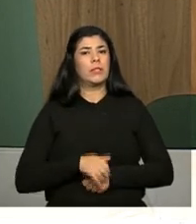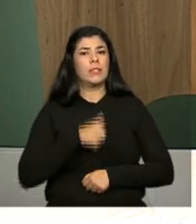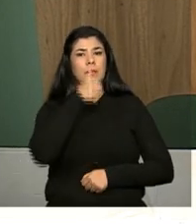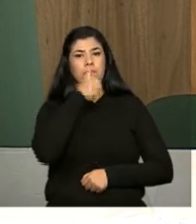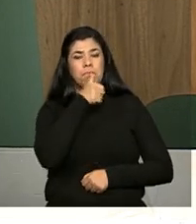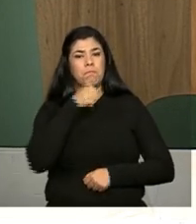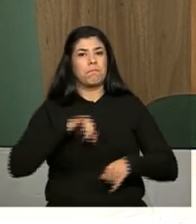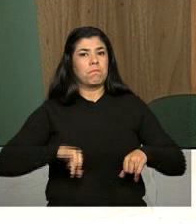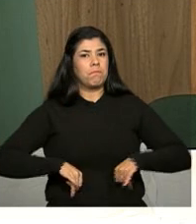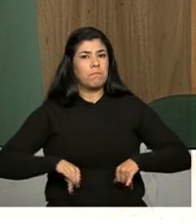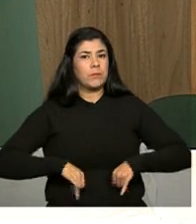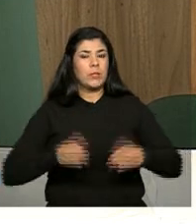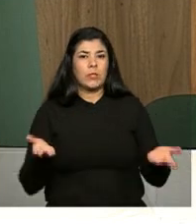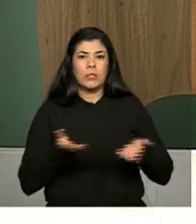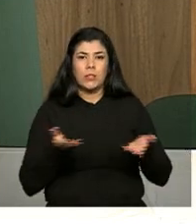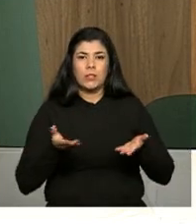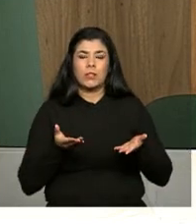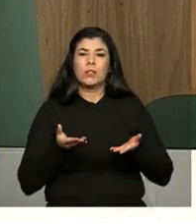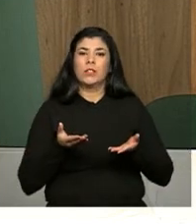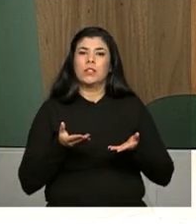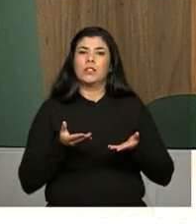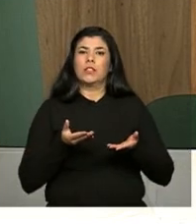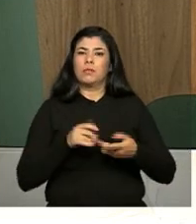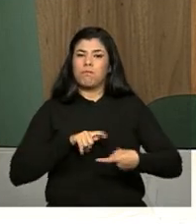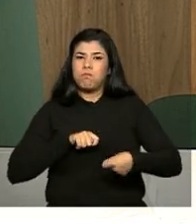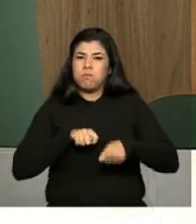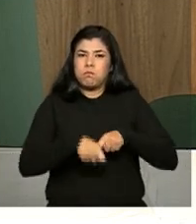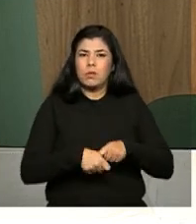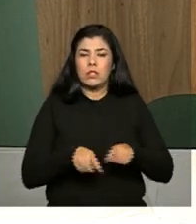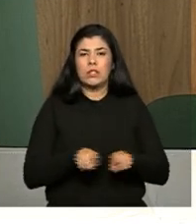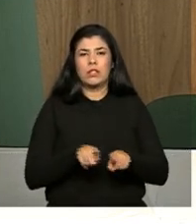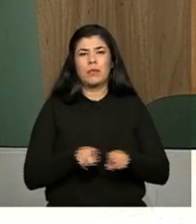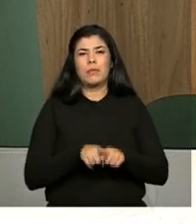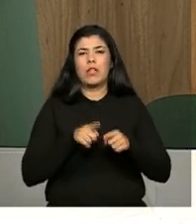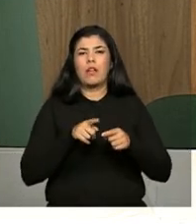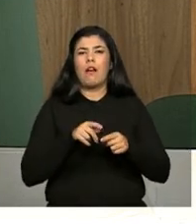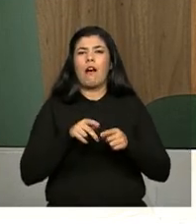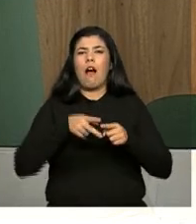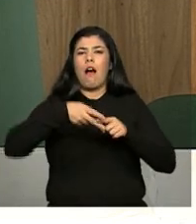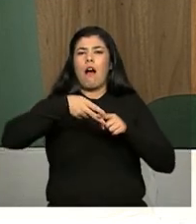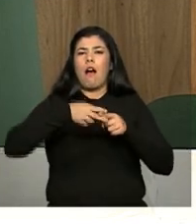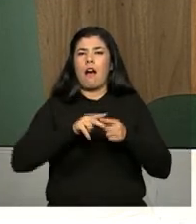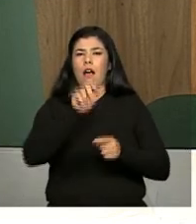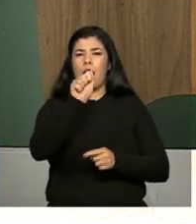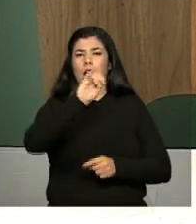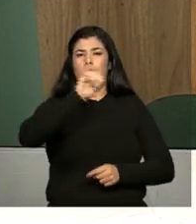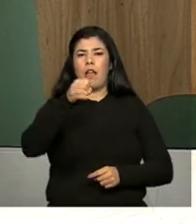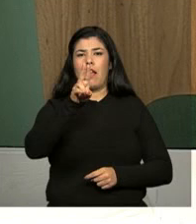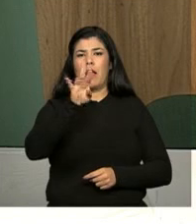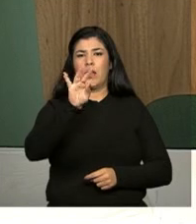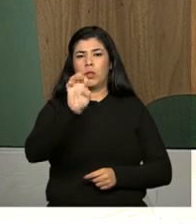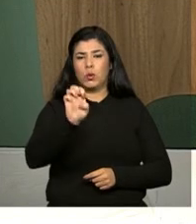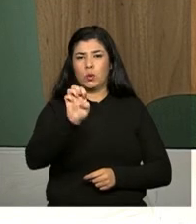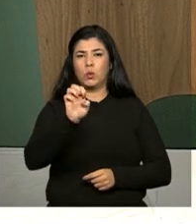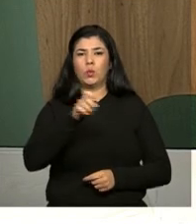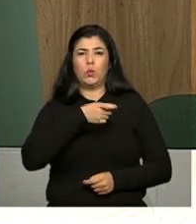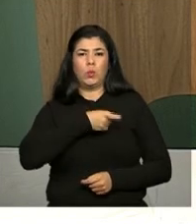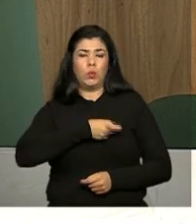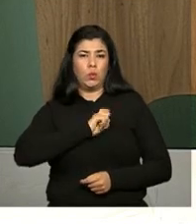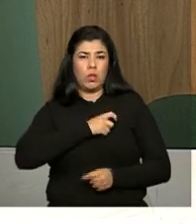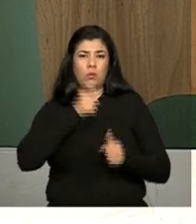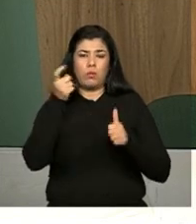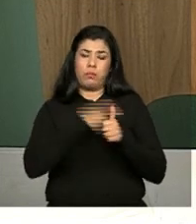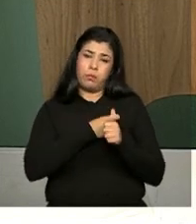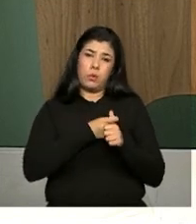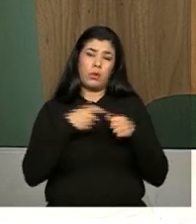ajuste fiscal é agradável não ajuste fiscal é mais ou menos que nem no dentista ninguém quer mas tem que vez em quando ele tem que ir no